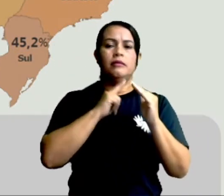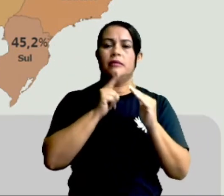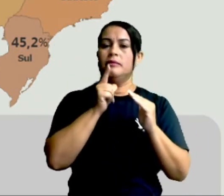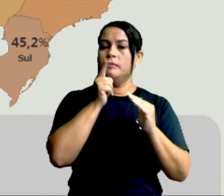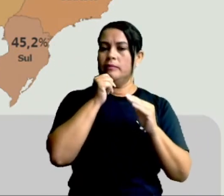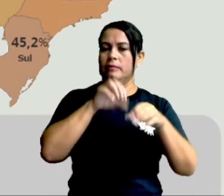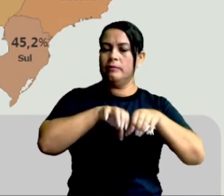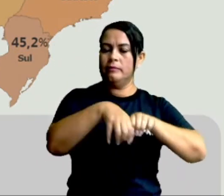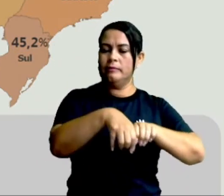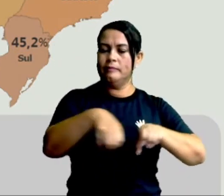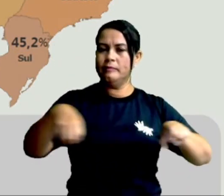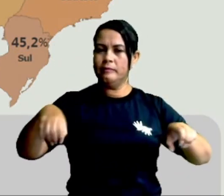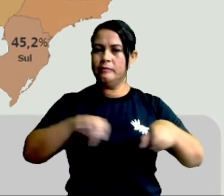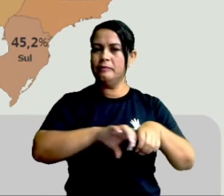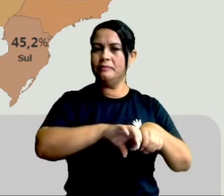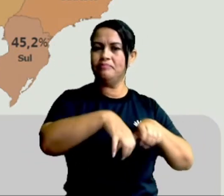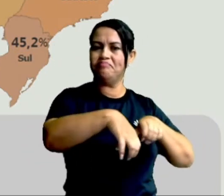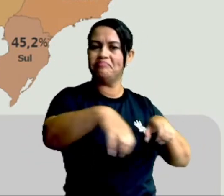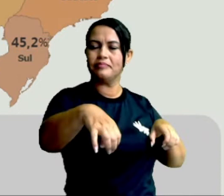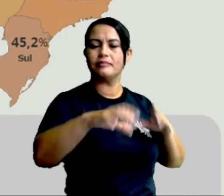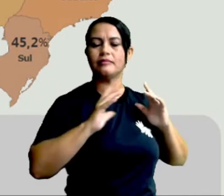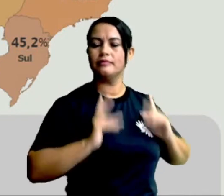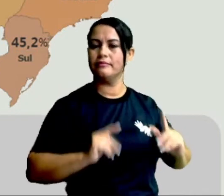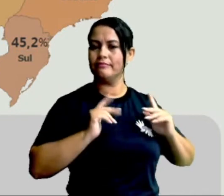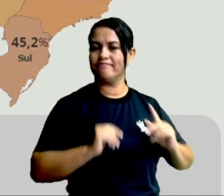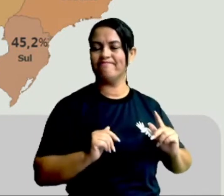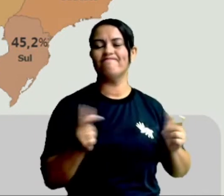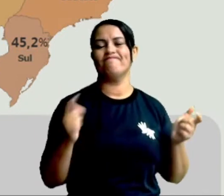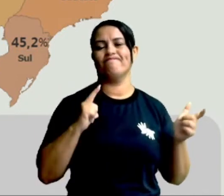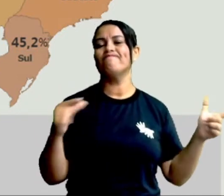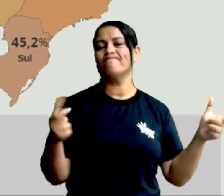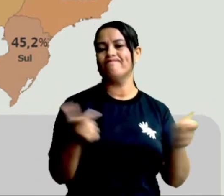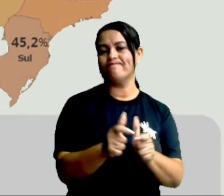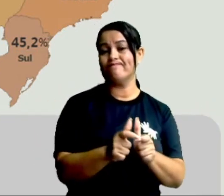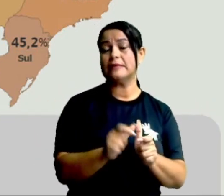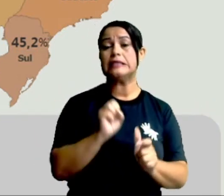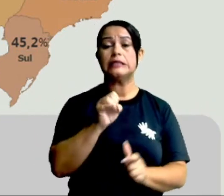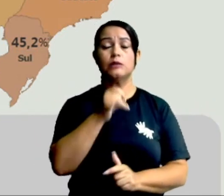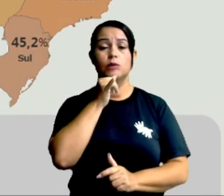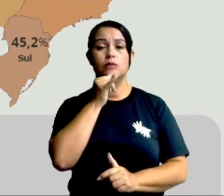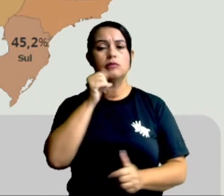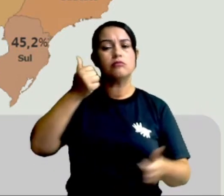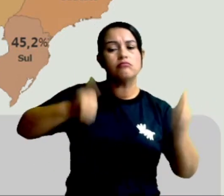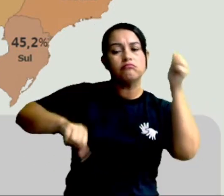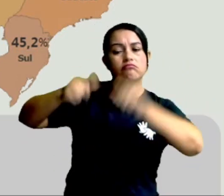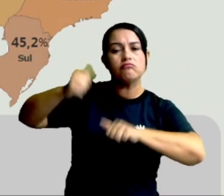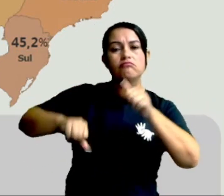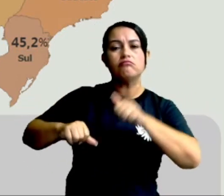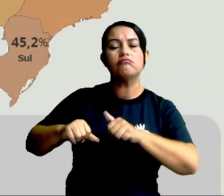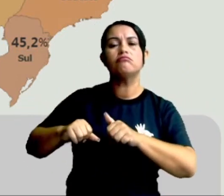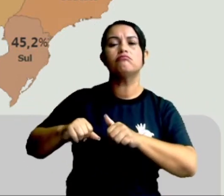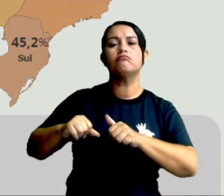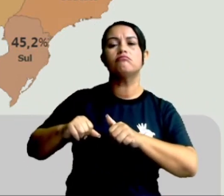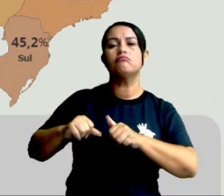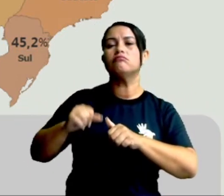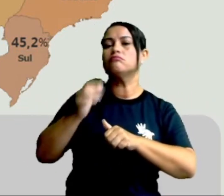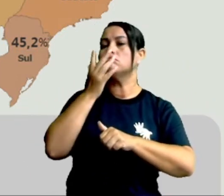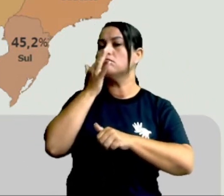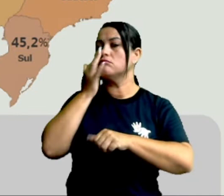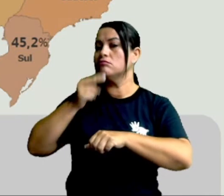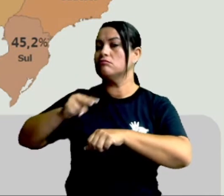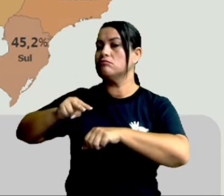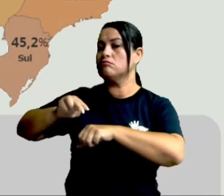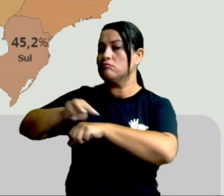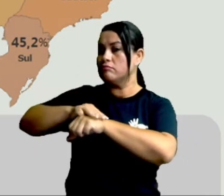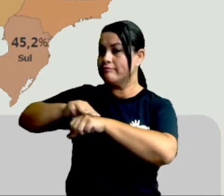água encanada, tá certo? Com água tratada na torneira dos brasileiros. E se a gente for analisar o mapa do Brasil mais